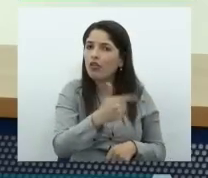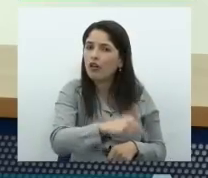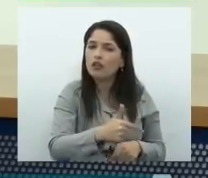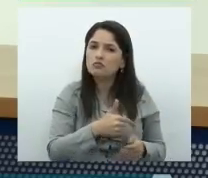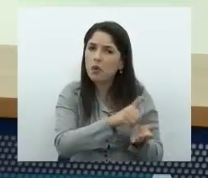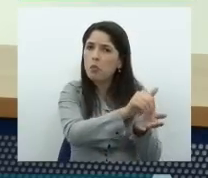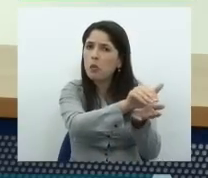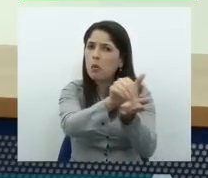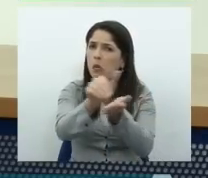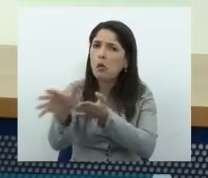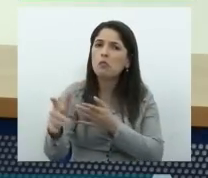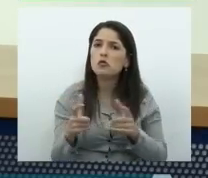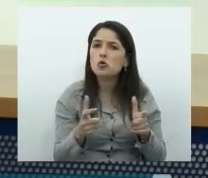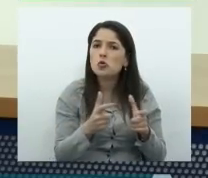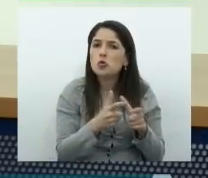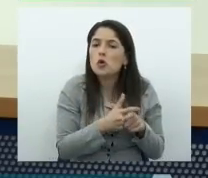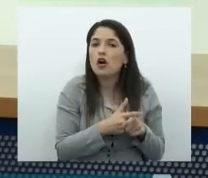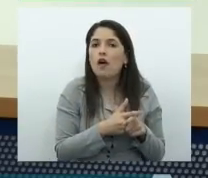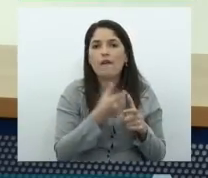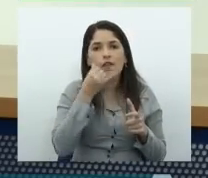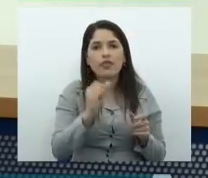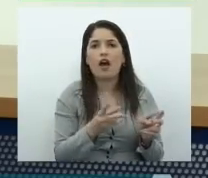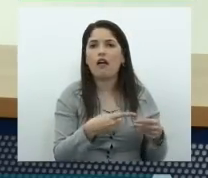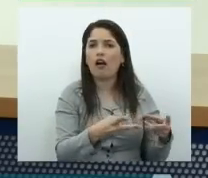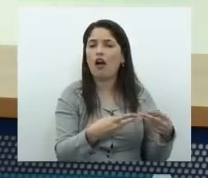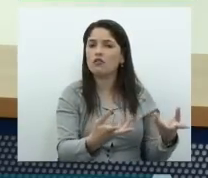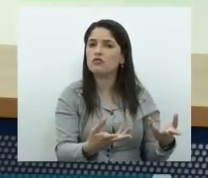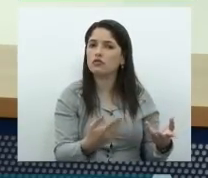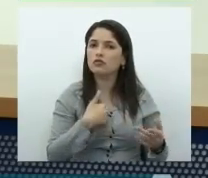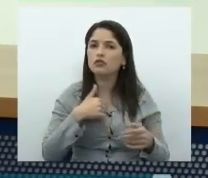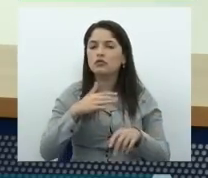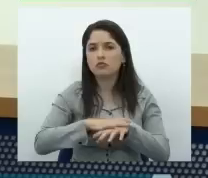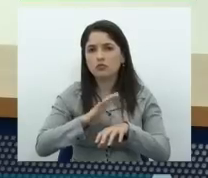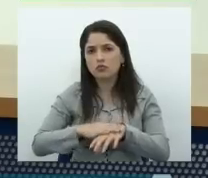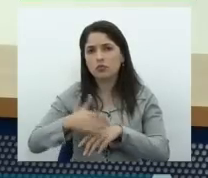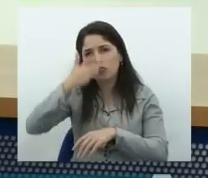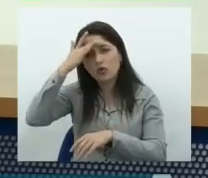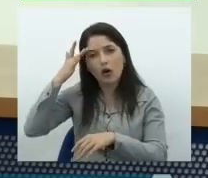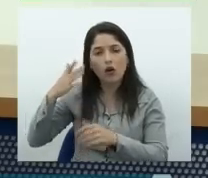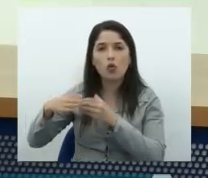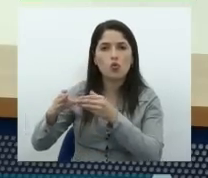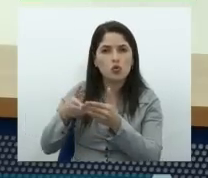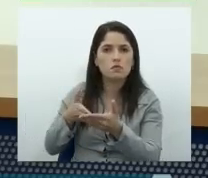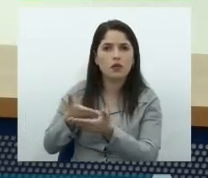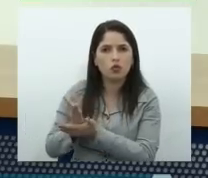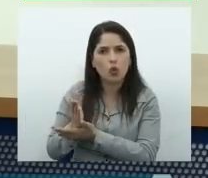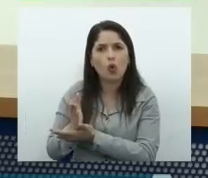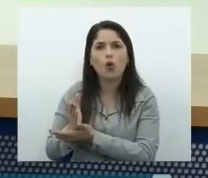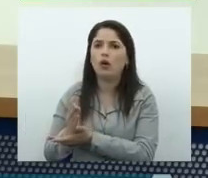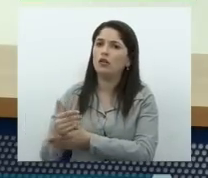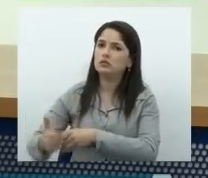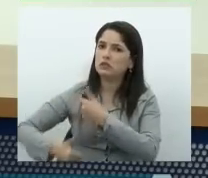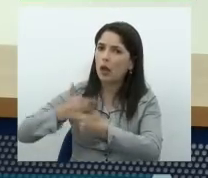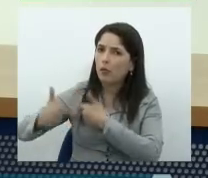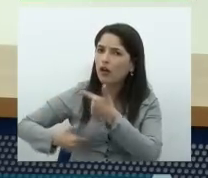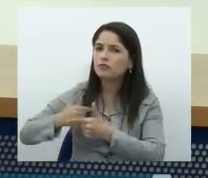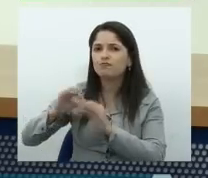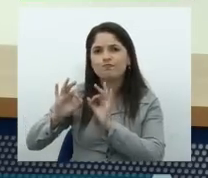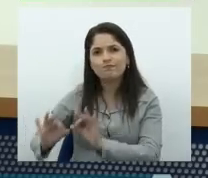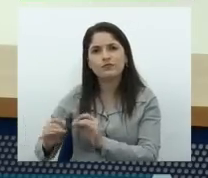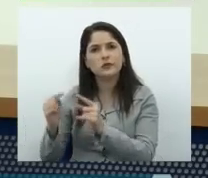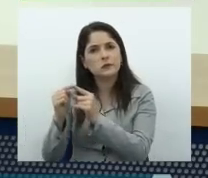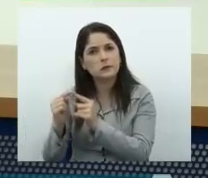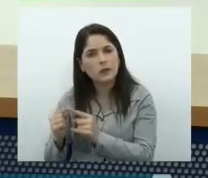de Guarulhos. Esse sim tem que receber e ter um aumento adequado, como teve aí o professor, como teve os funcionários.